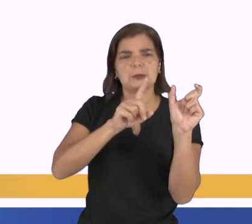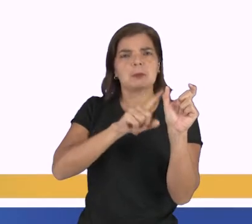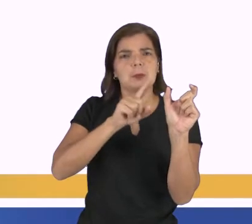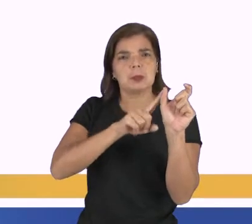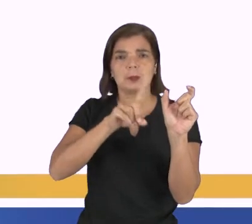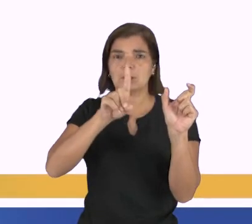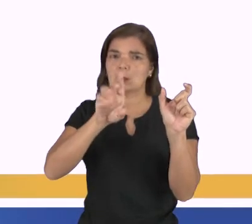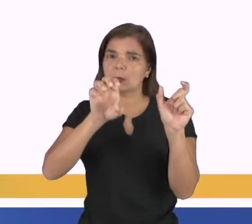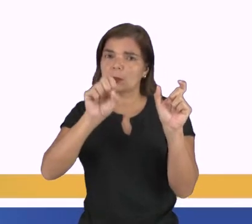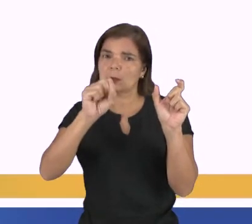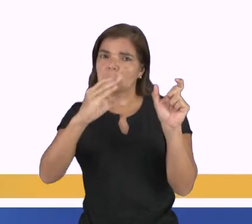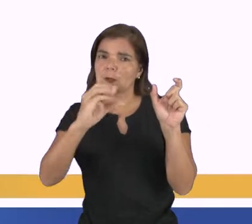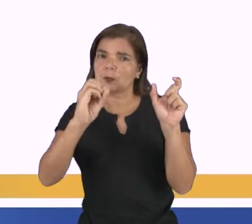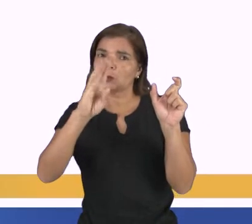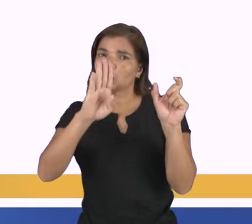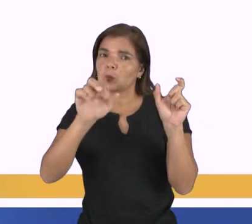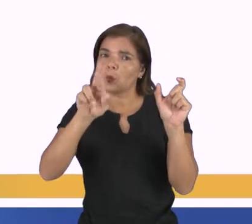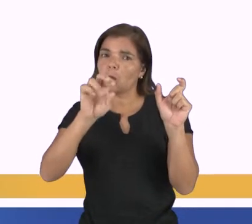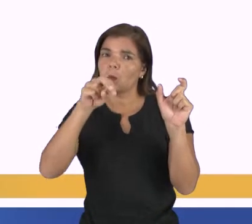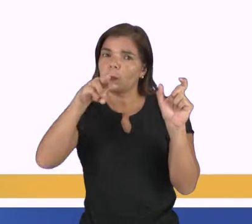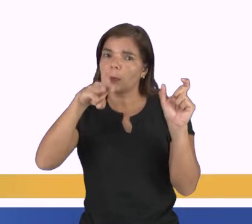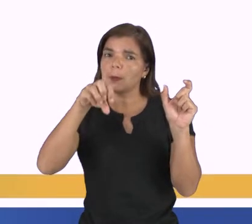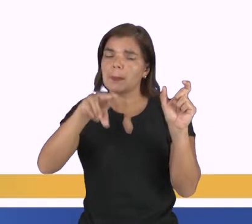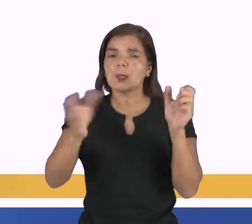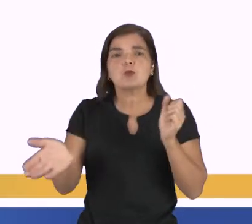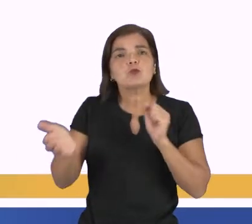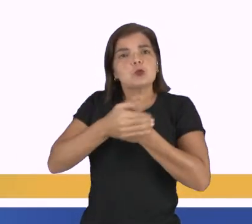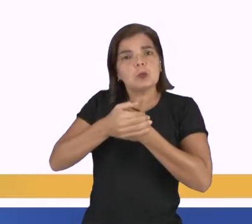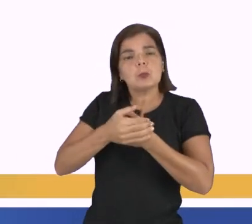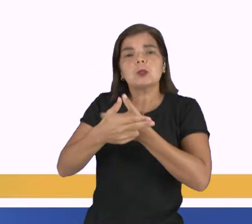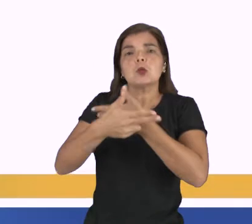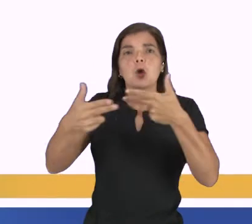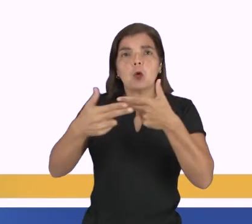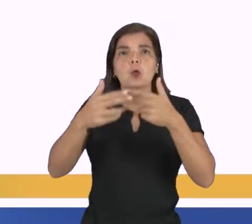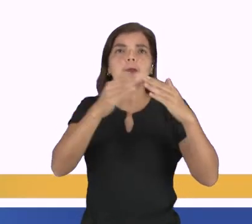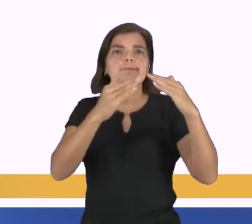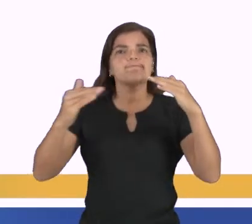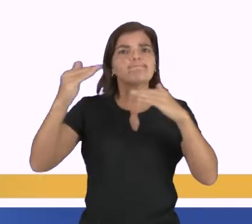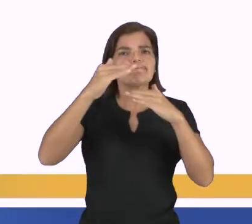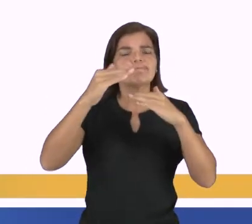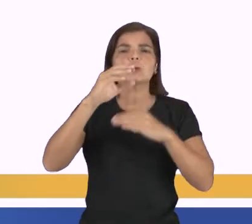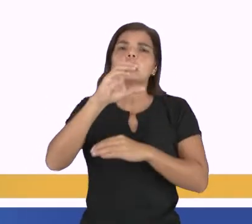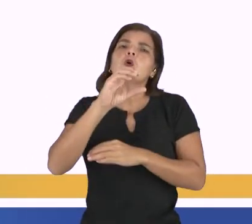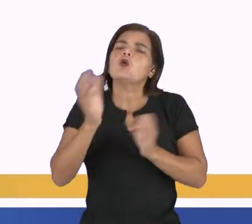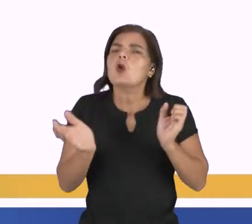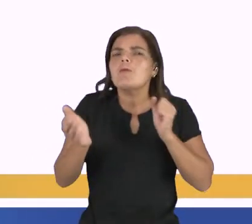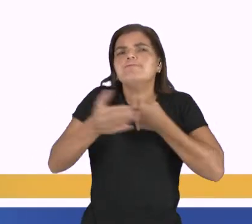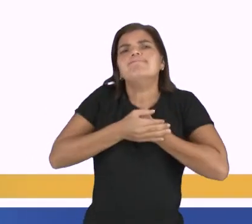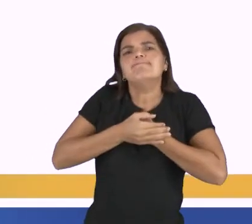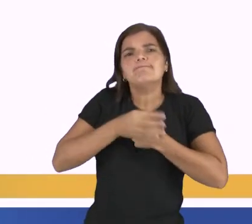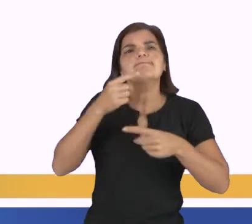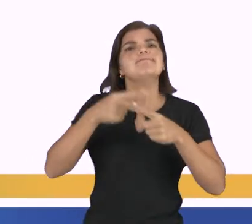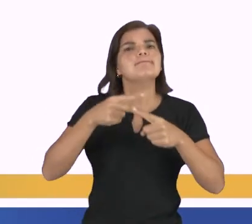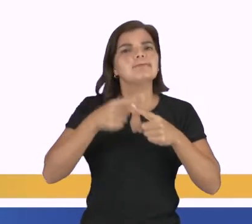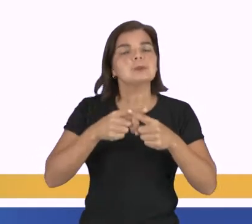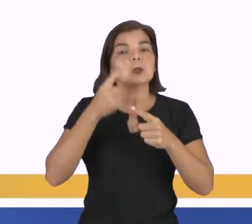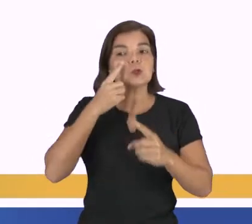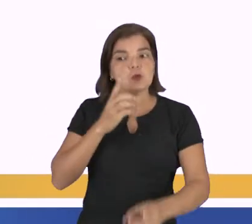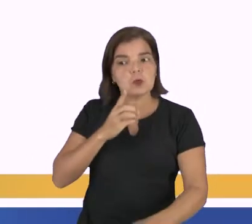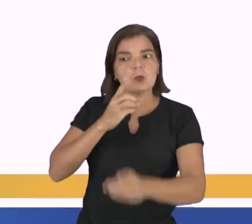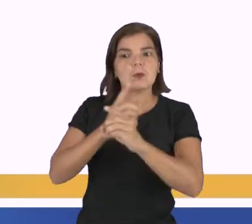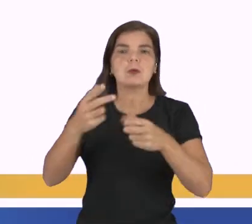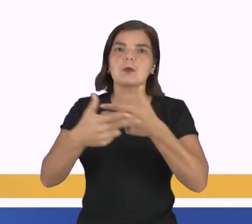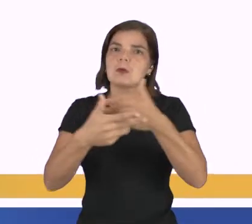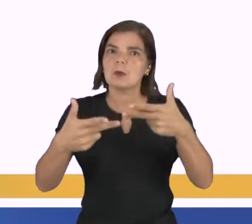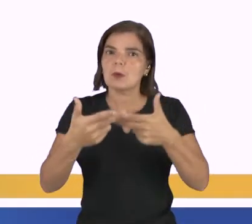palavra descobrimento promove ocultamentos e concede primazias. Como assim, ocultamentos? Por quê? Porque o ato de descobrir